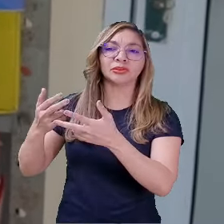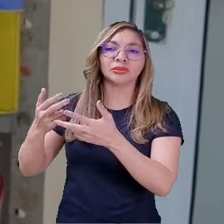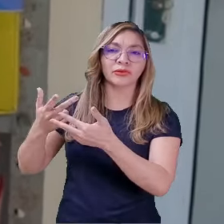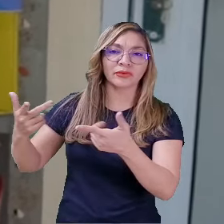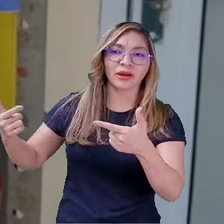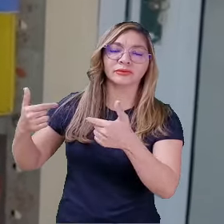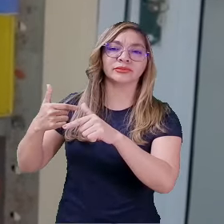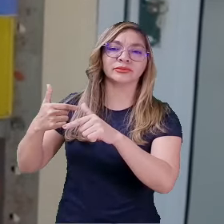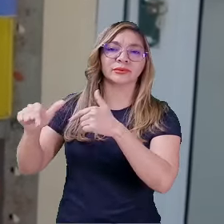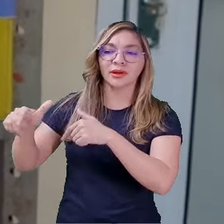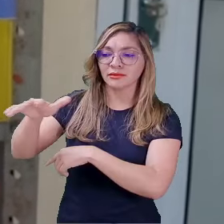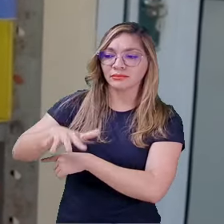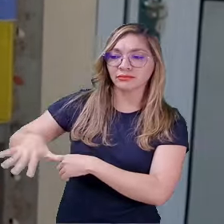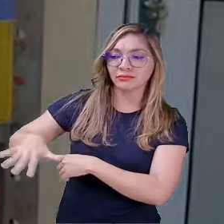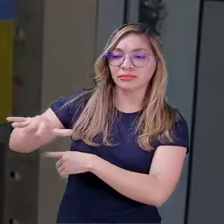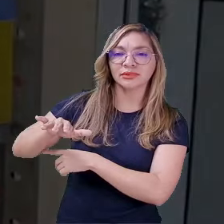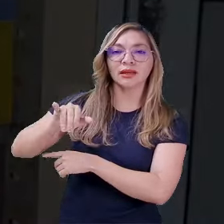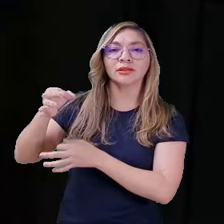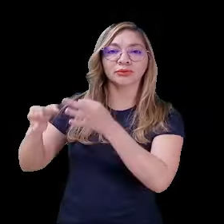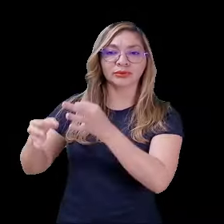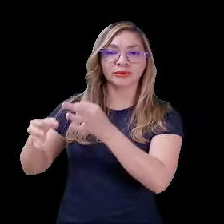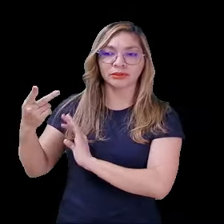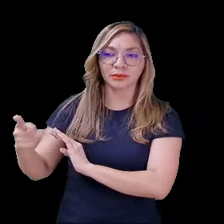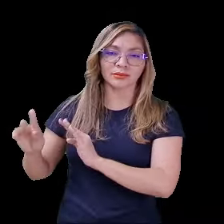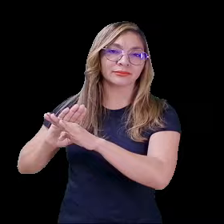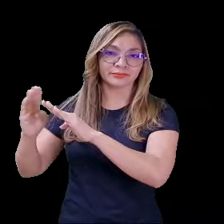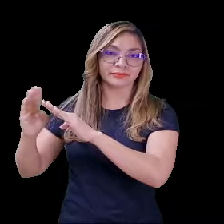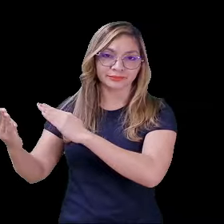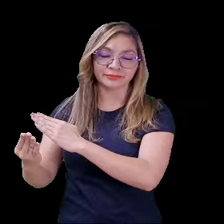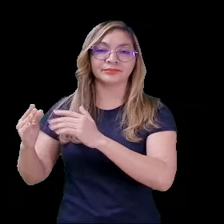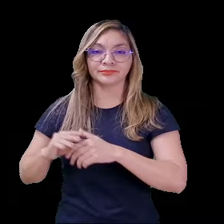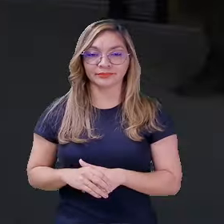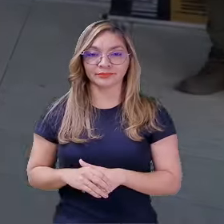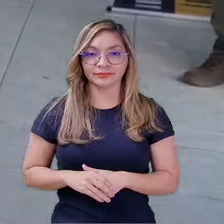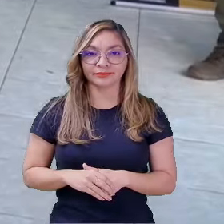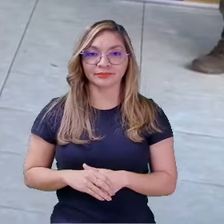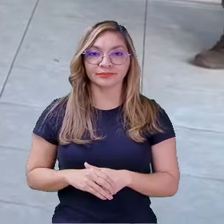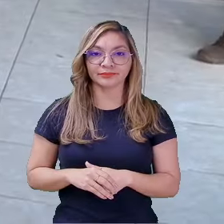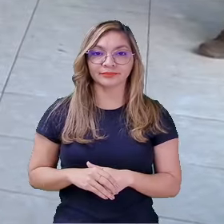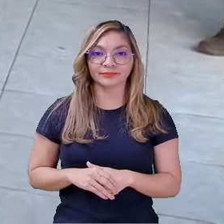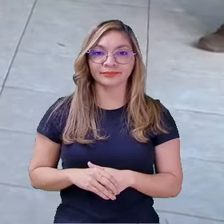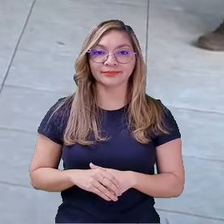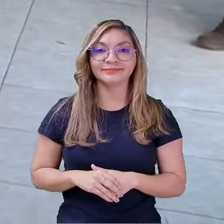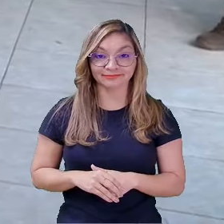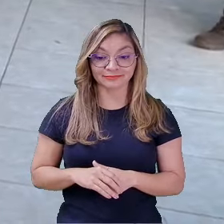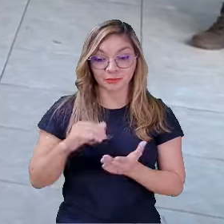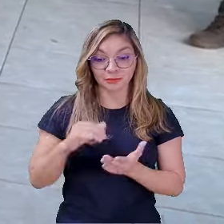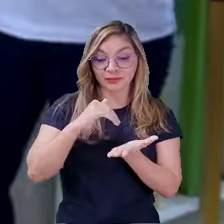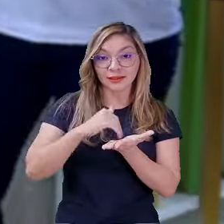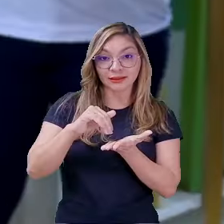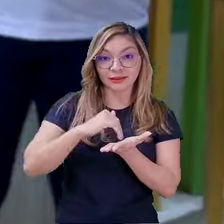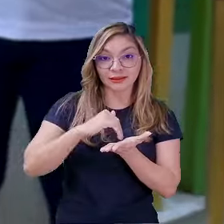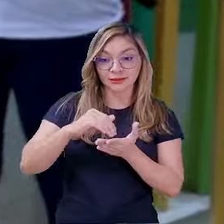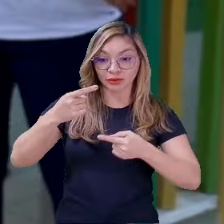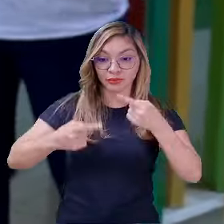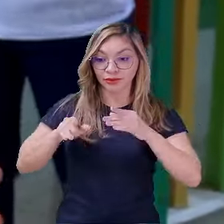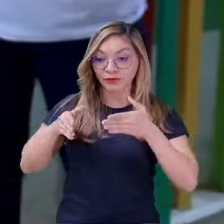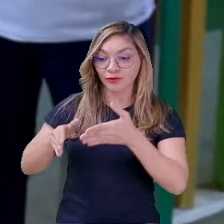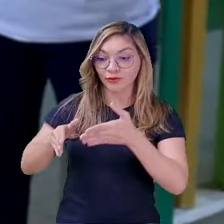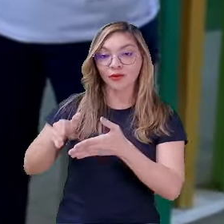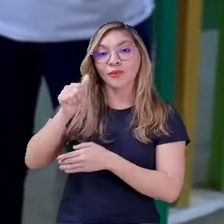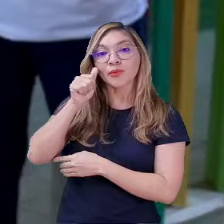daqui do Sejusque do Bailique. A Secretaria de Políticas para as Mulheres, em parceria com